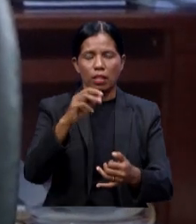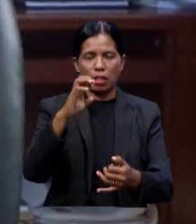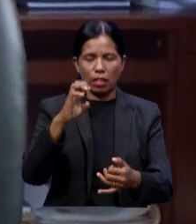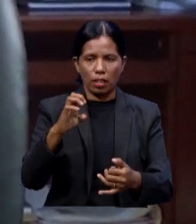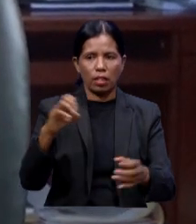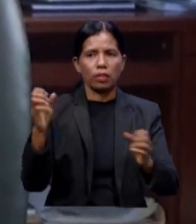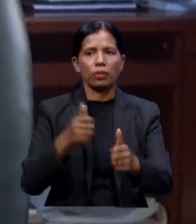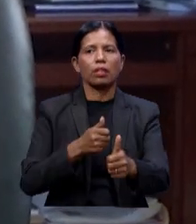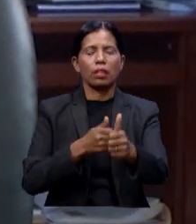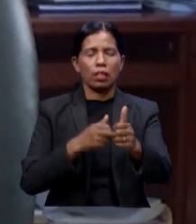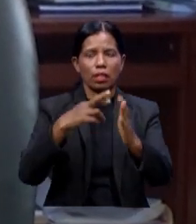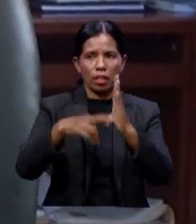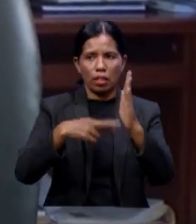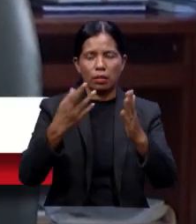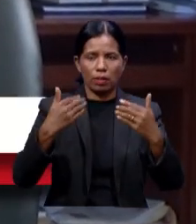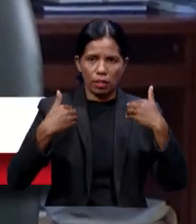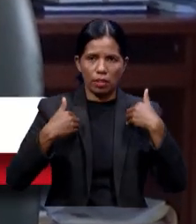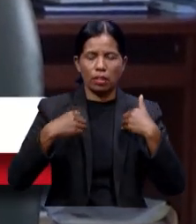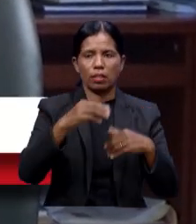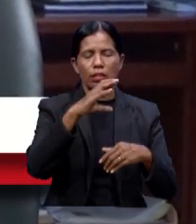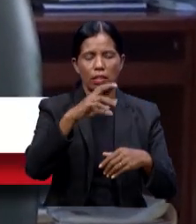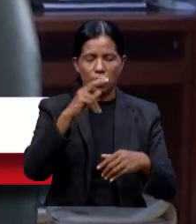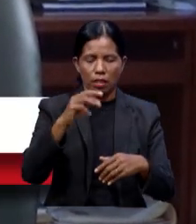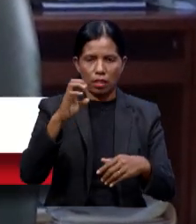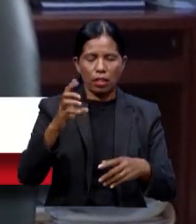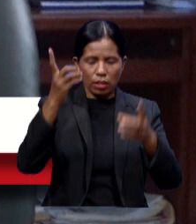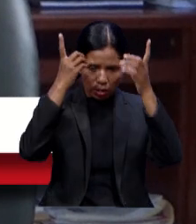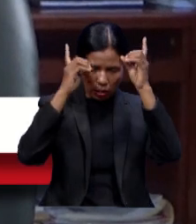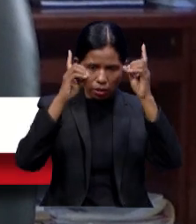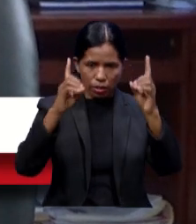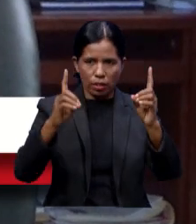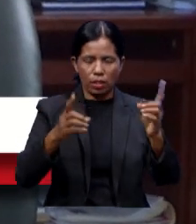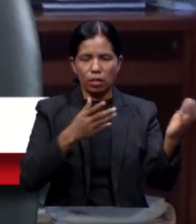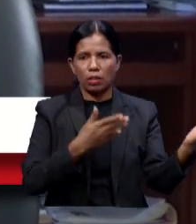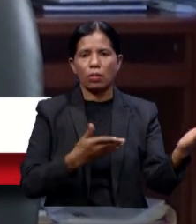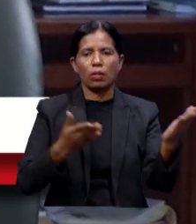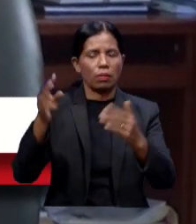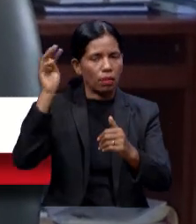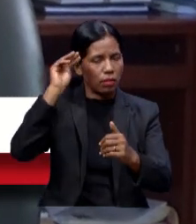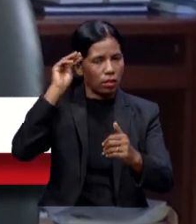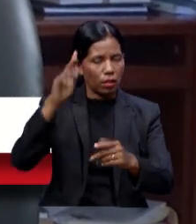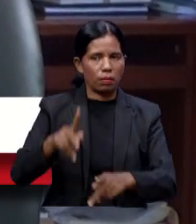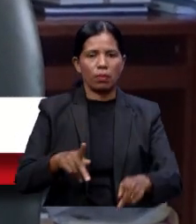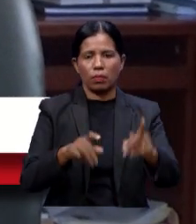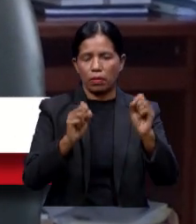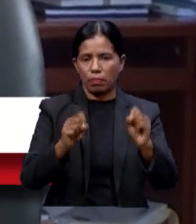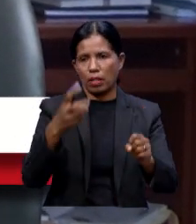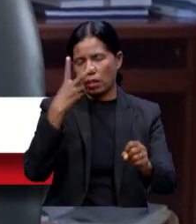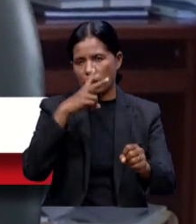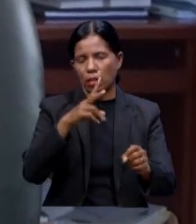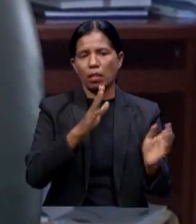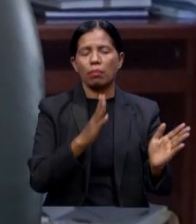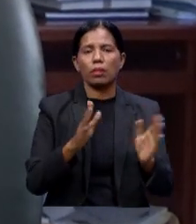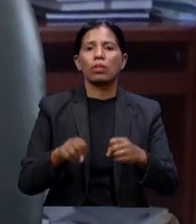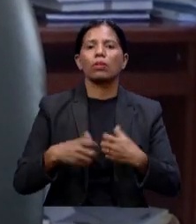tembe makaiha sene haunen tuir decision plenare se submete bai e ministerio public para ko nivel hare hare ni proceso ni